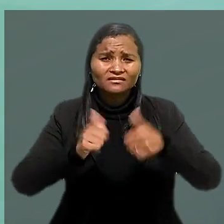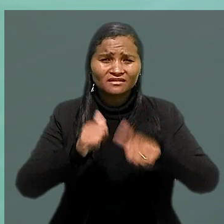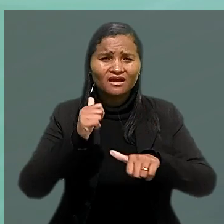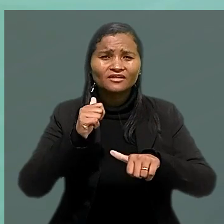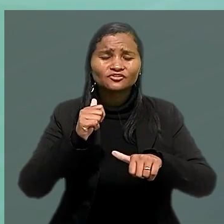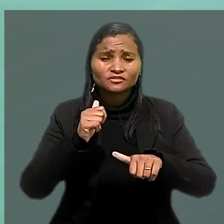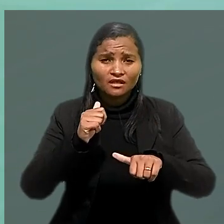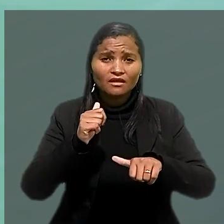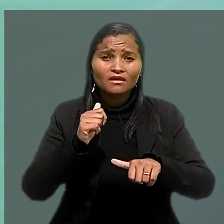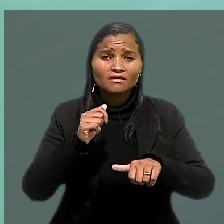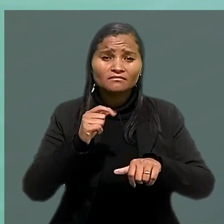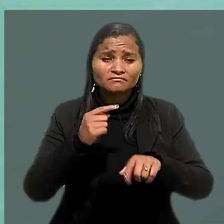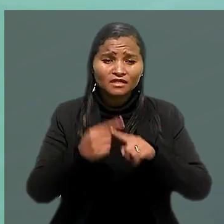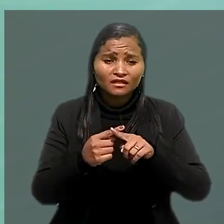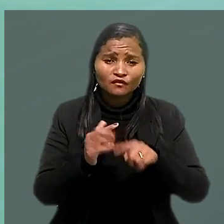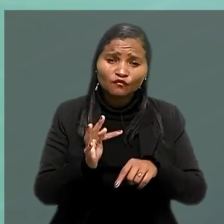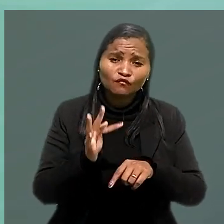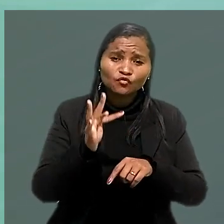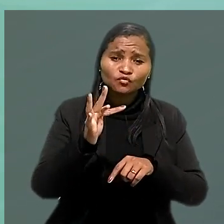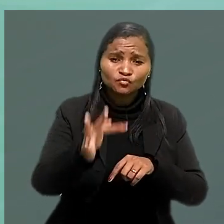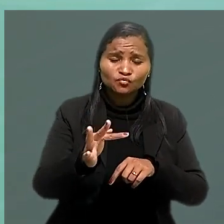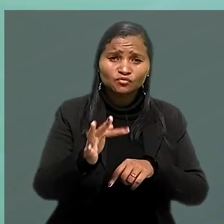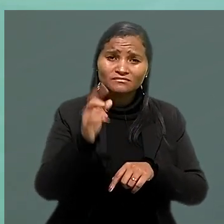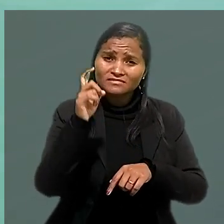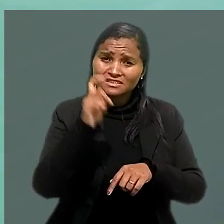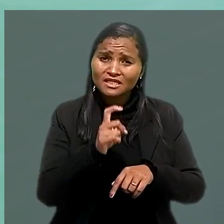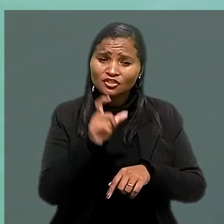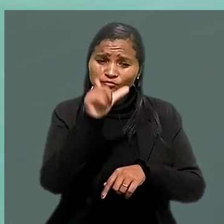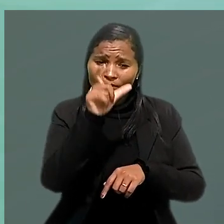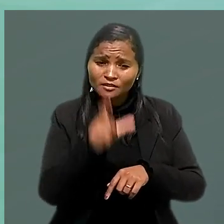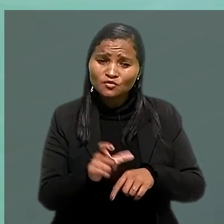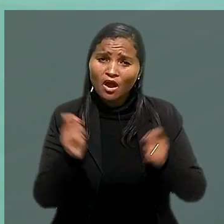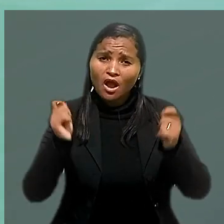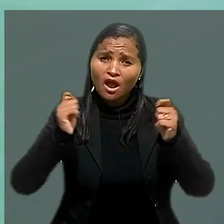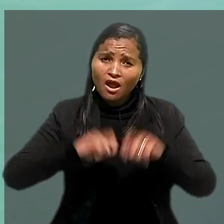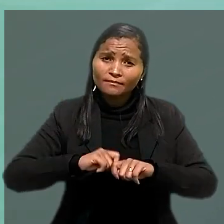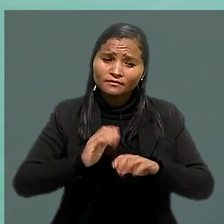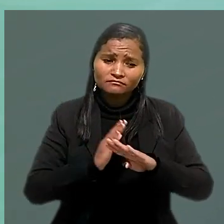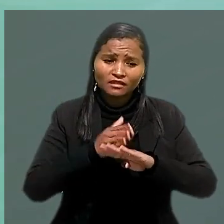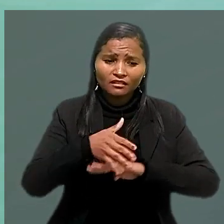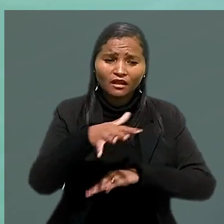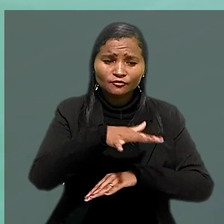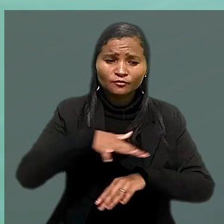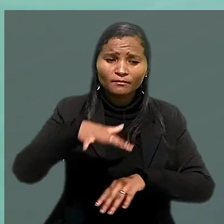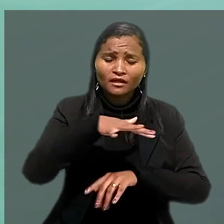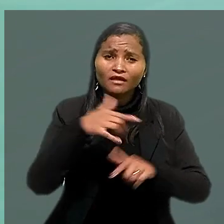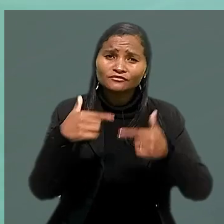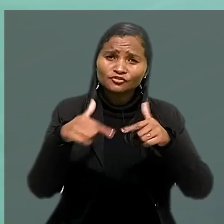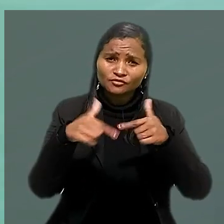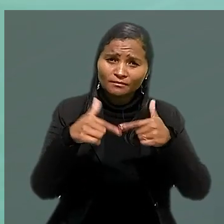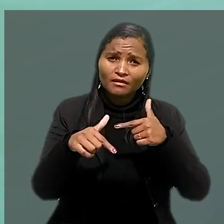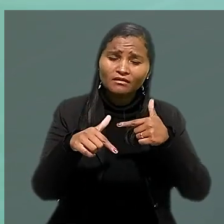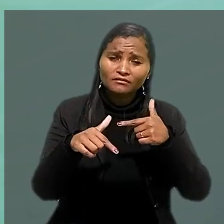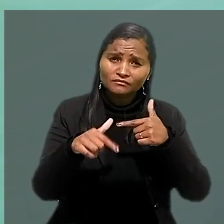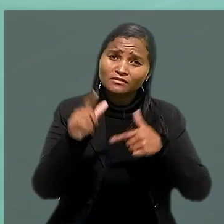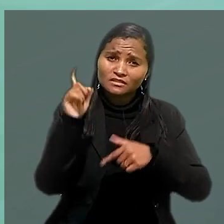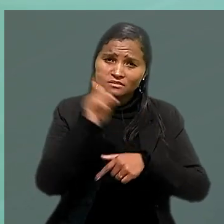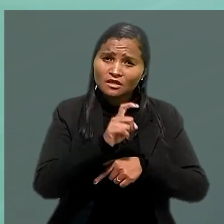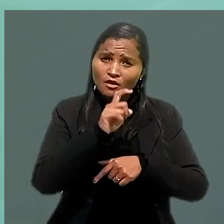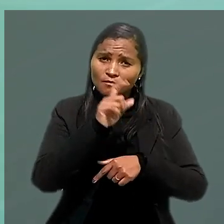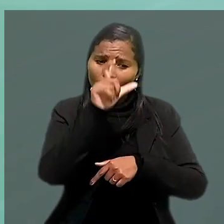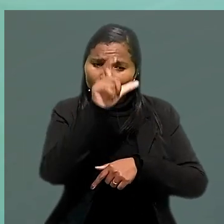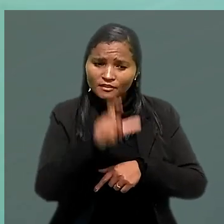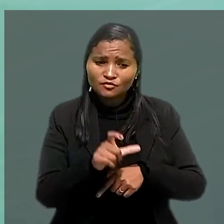de qualidade para que no futuro ela seja uma pessoa apta a ingressar no mercado de trabalho e ser uma